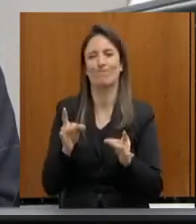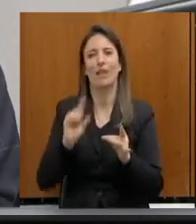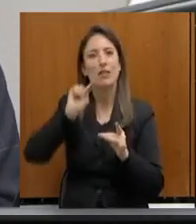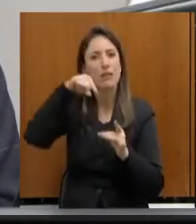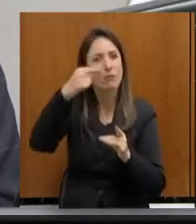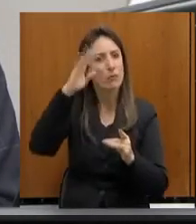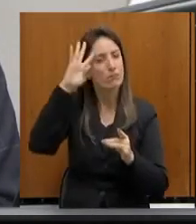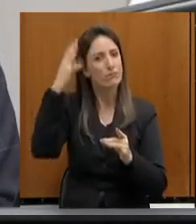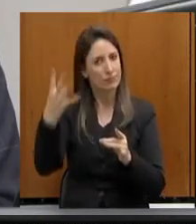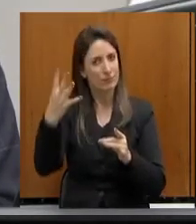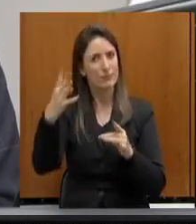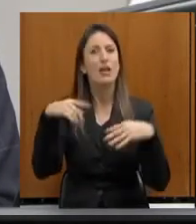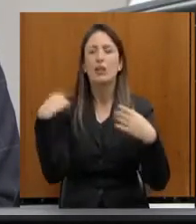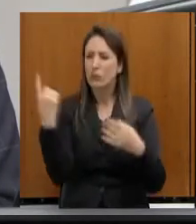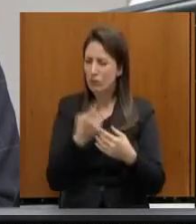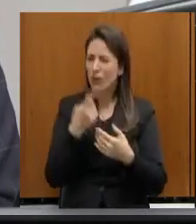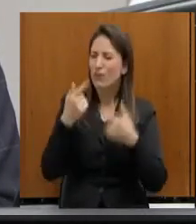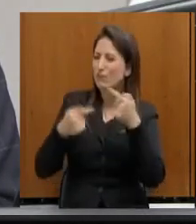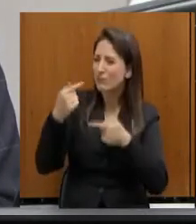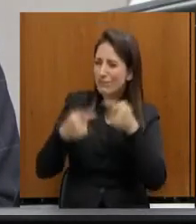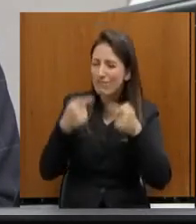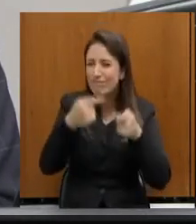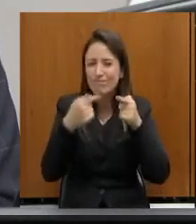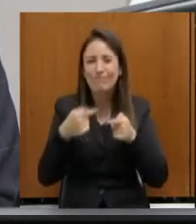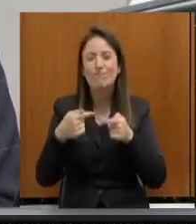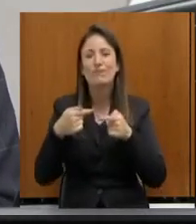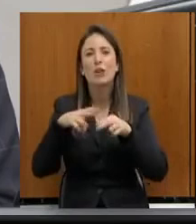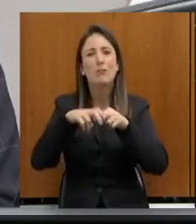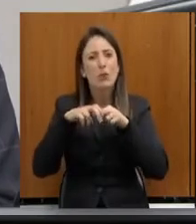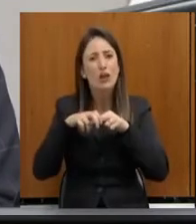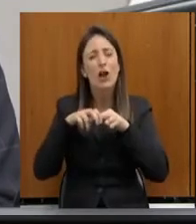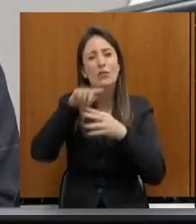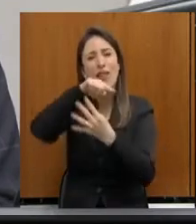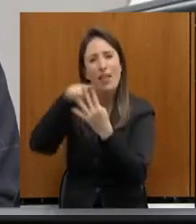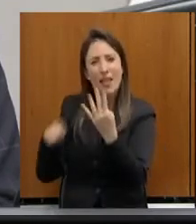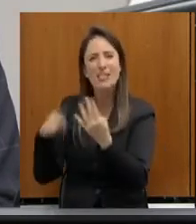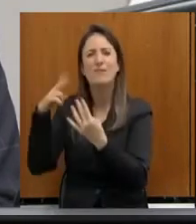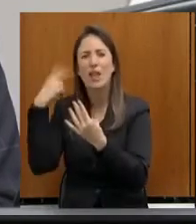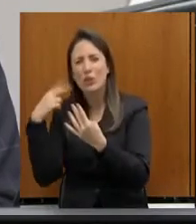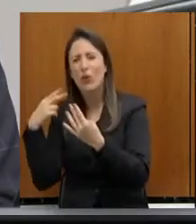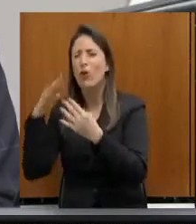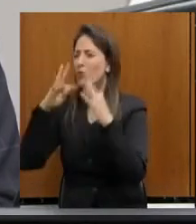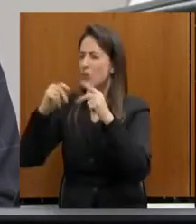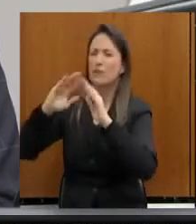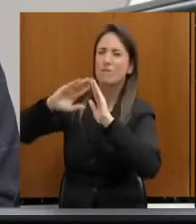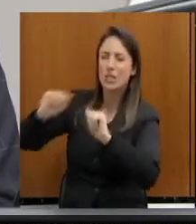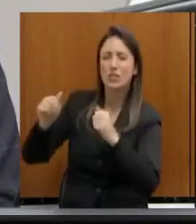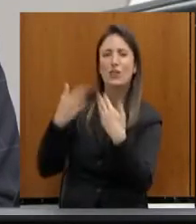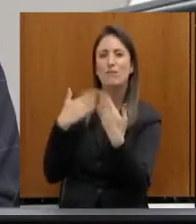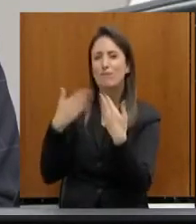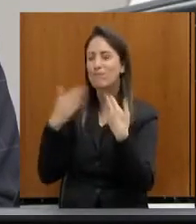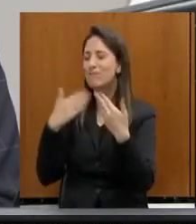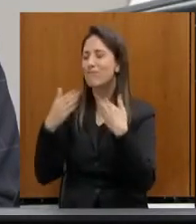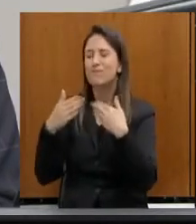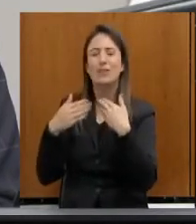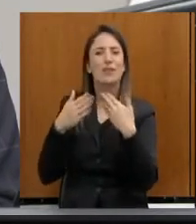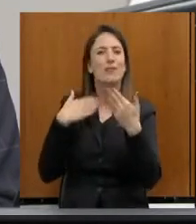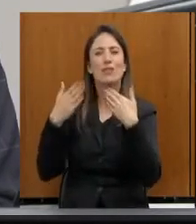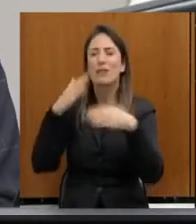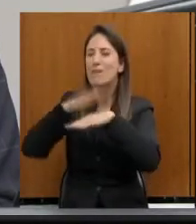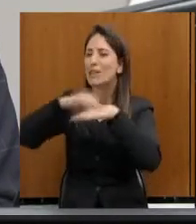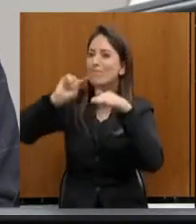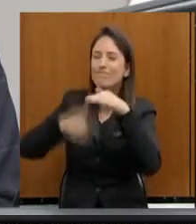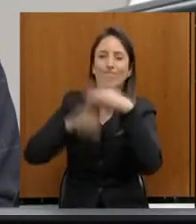foi feita com base nesse no pedido destas pessoas é para que pudesse esclarecer de forma